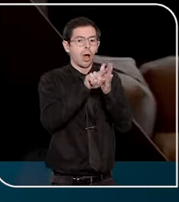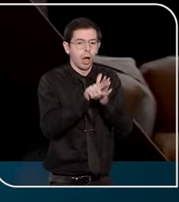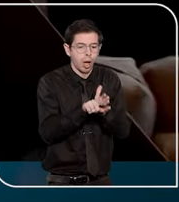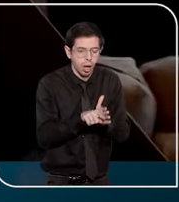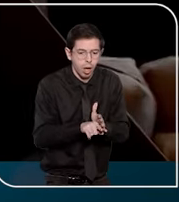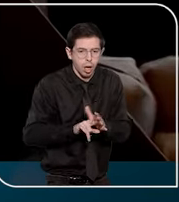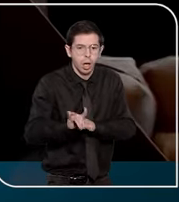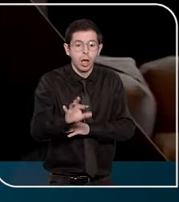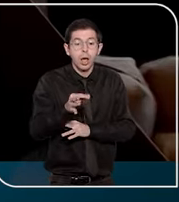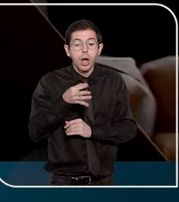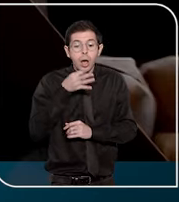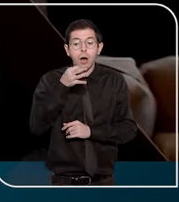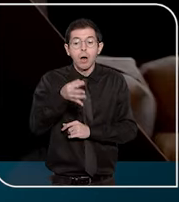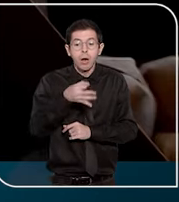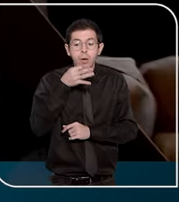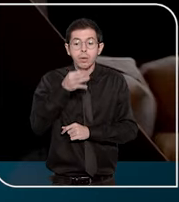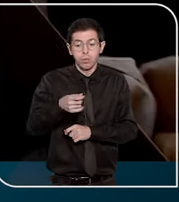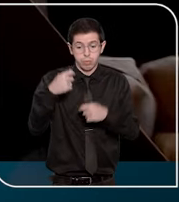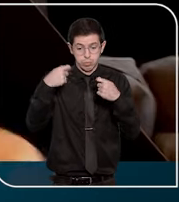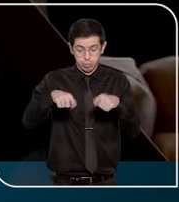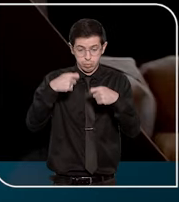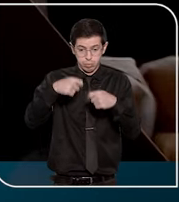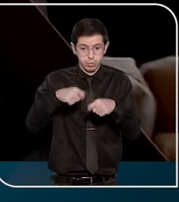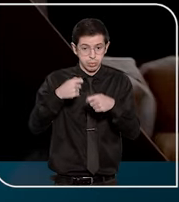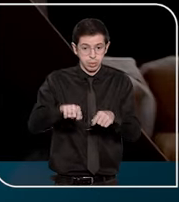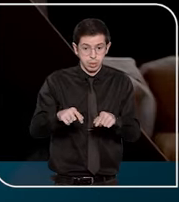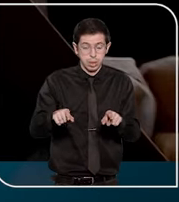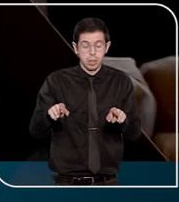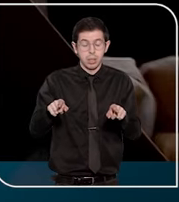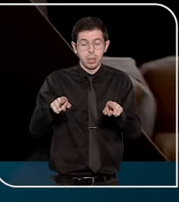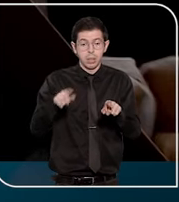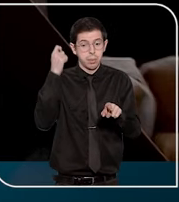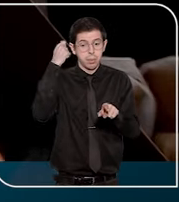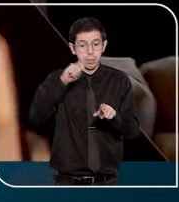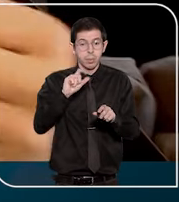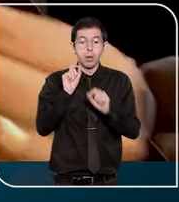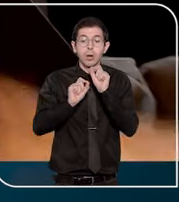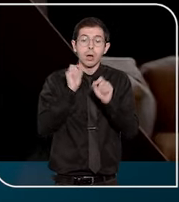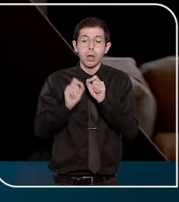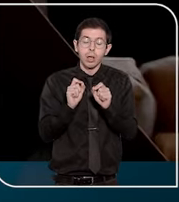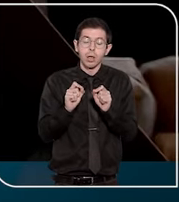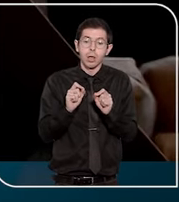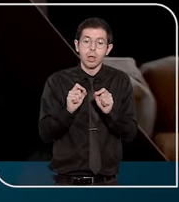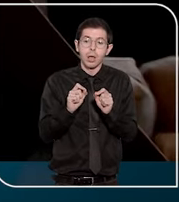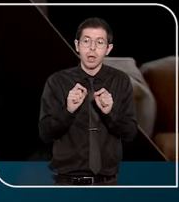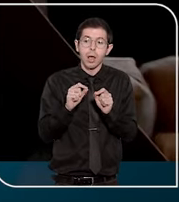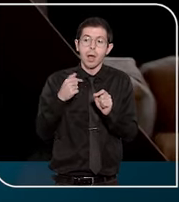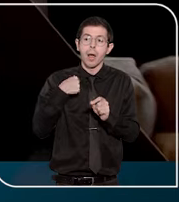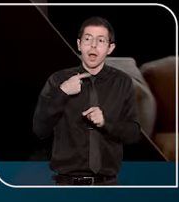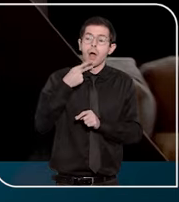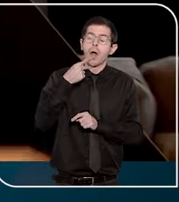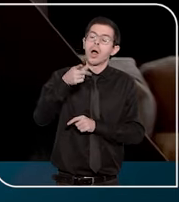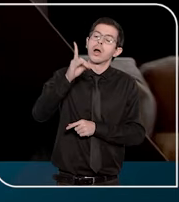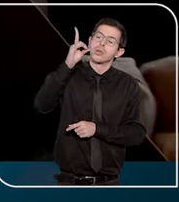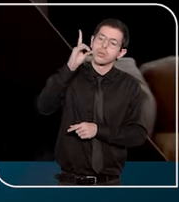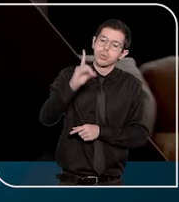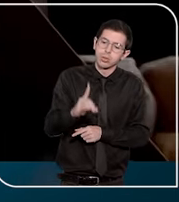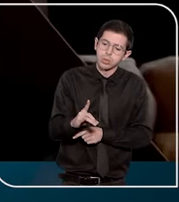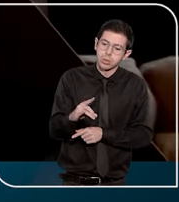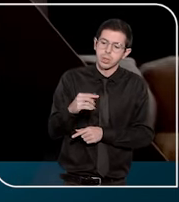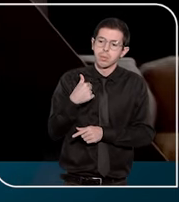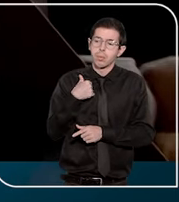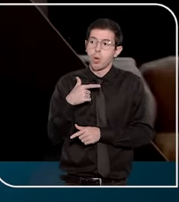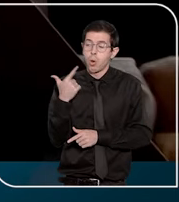dos argumentos necessários e suficientes para que se possa dizer o direito, para que se possa chegar a